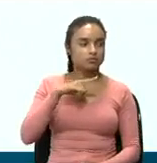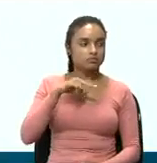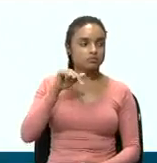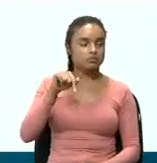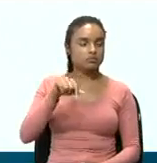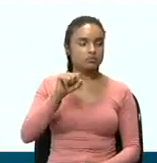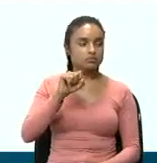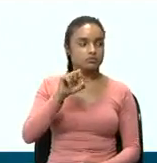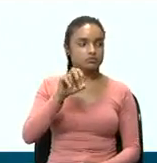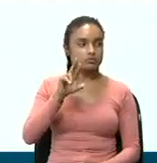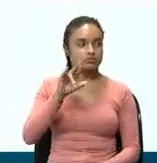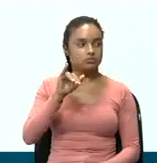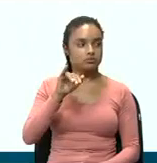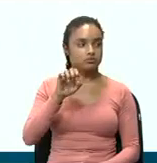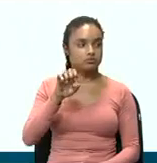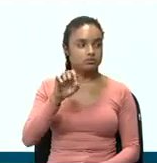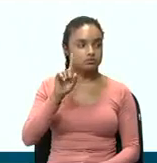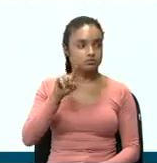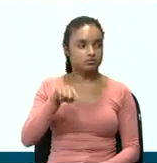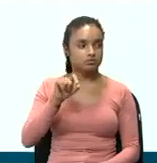uma série